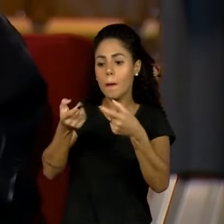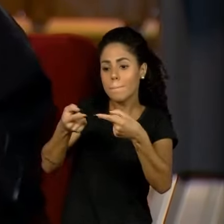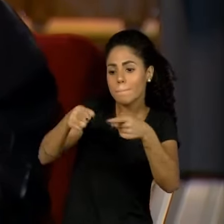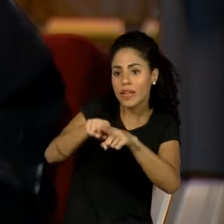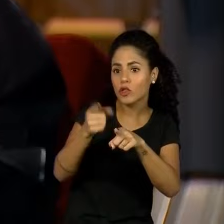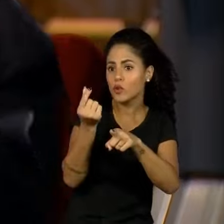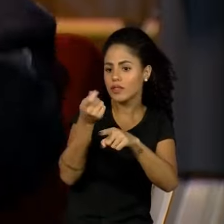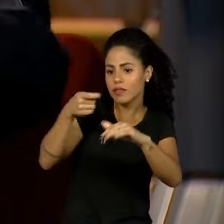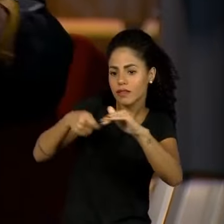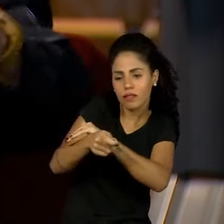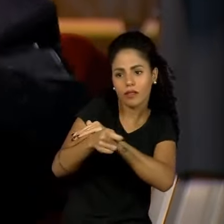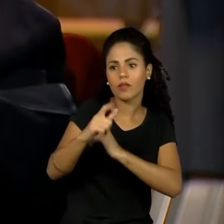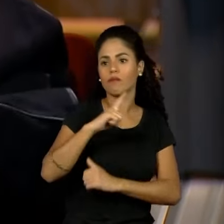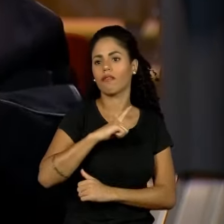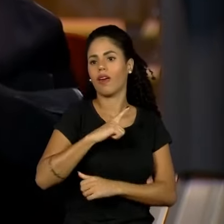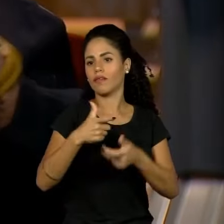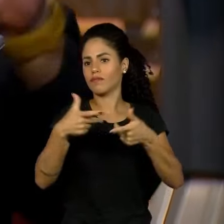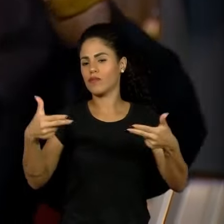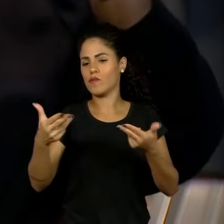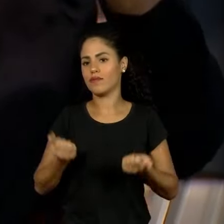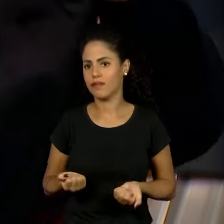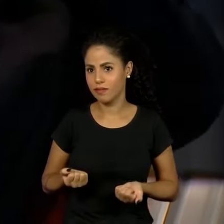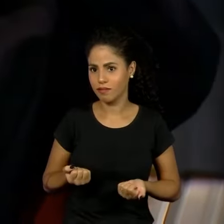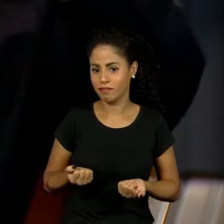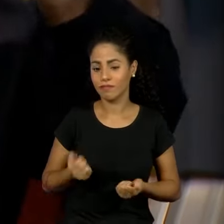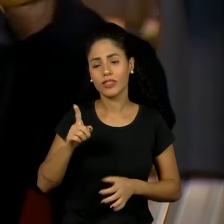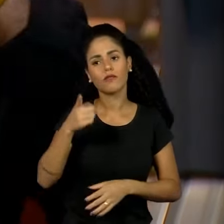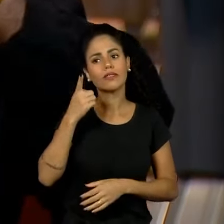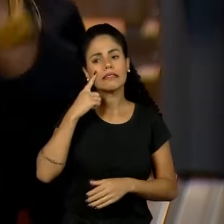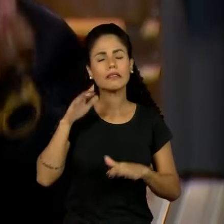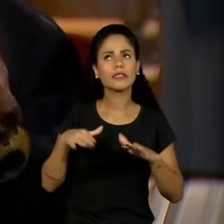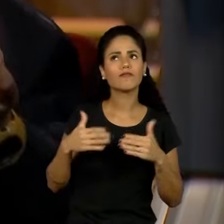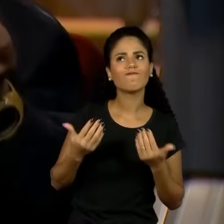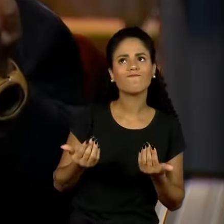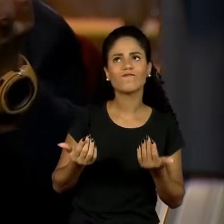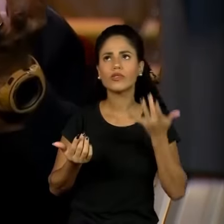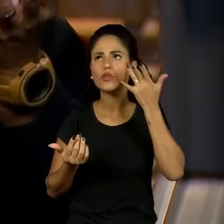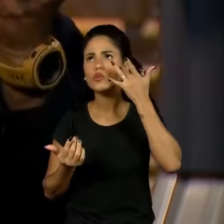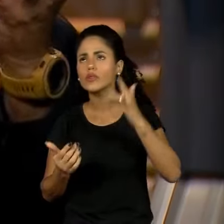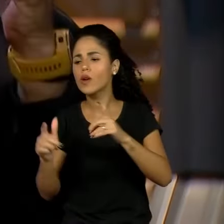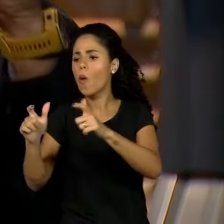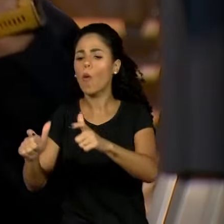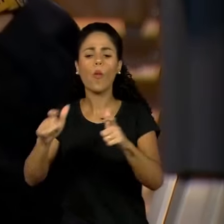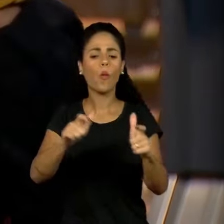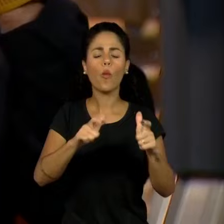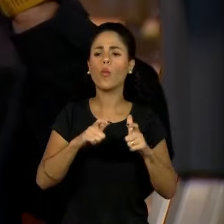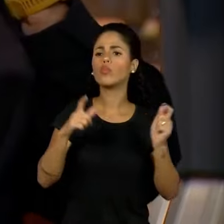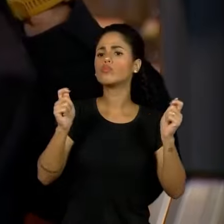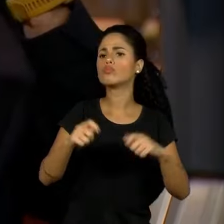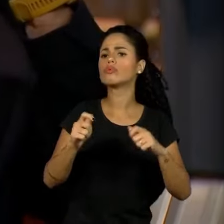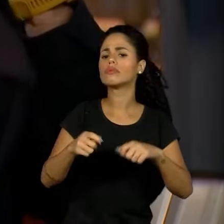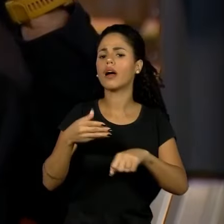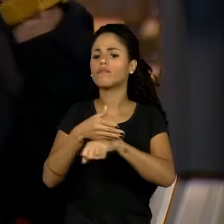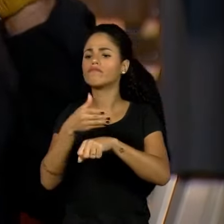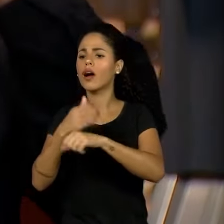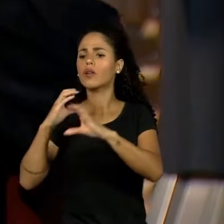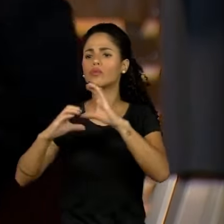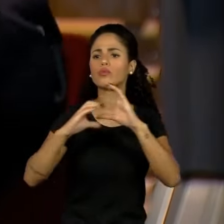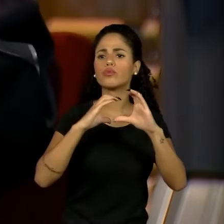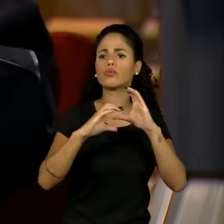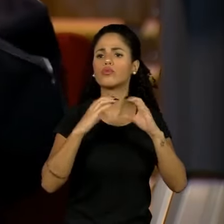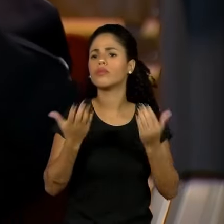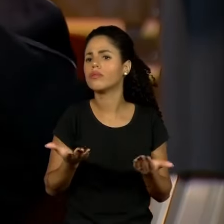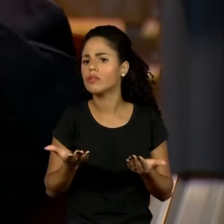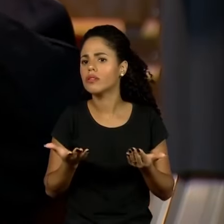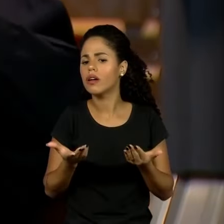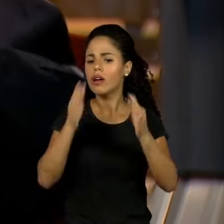influência Então você tá disputando isso então você também não sabe mais direito o que é que você a pessoa está emitindo por ela